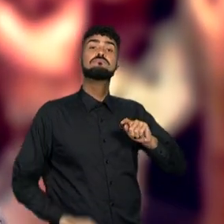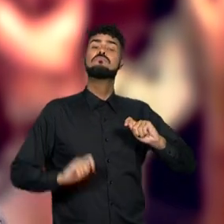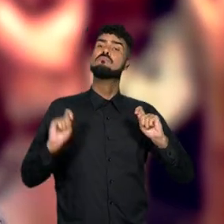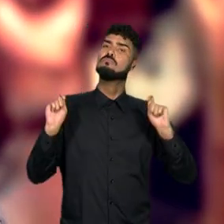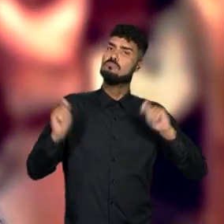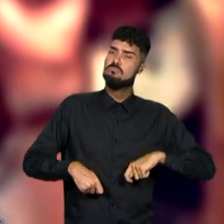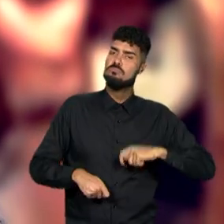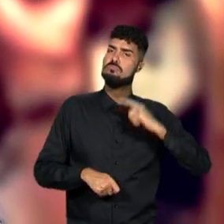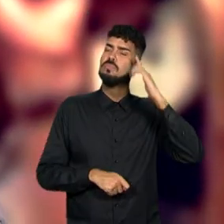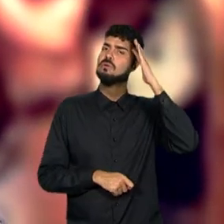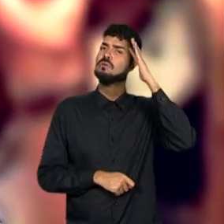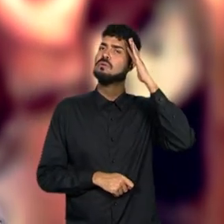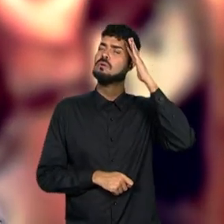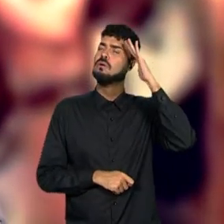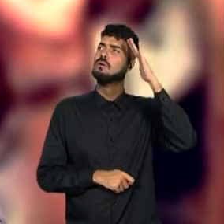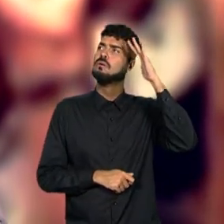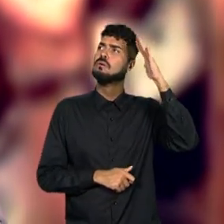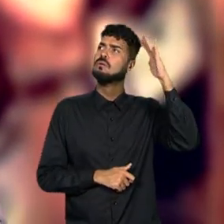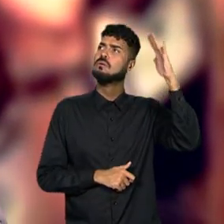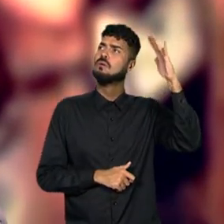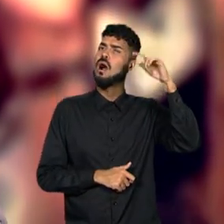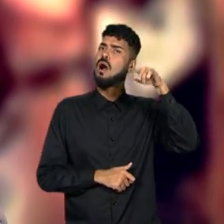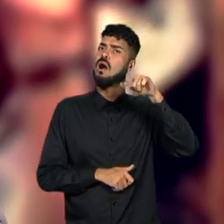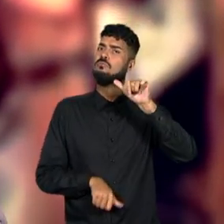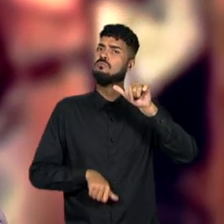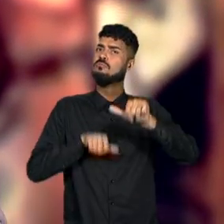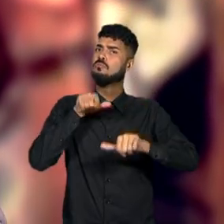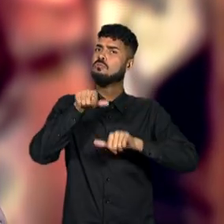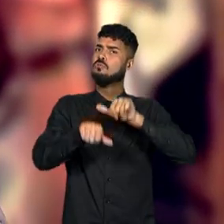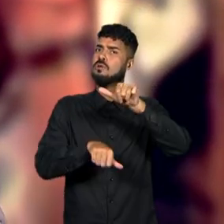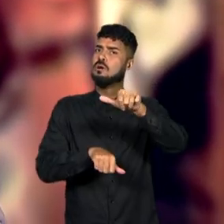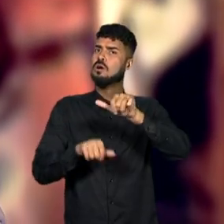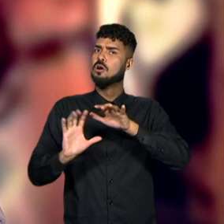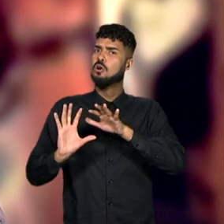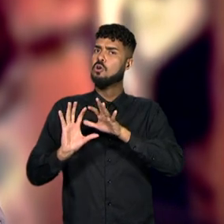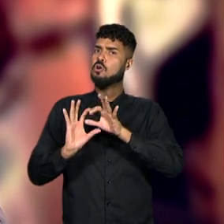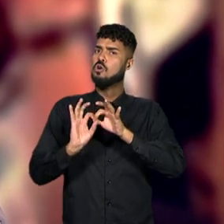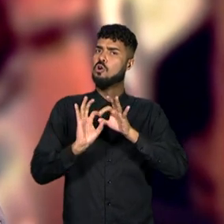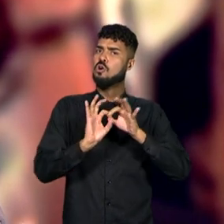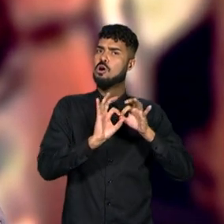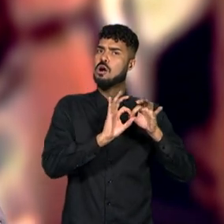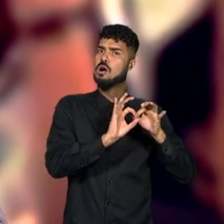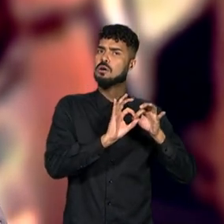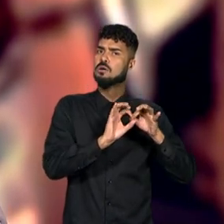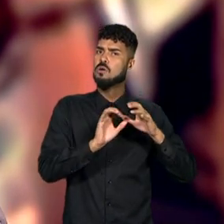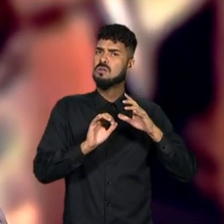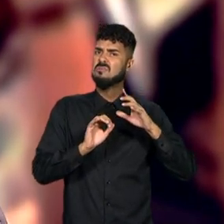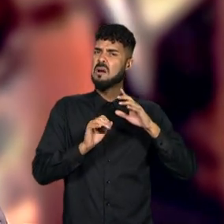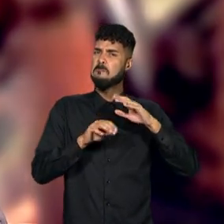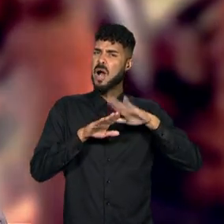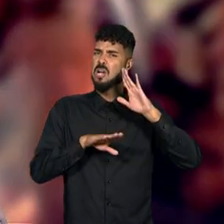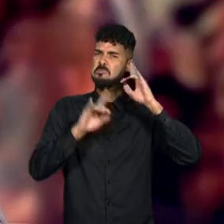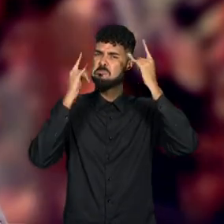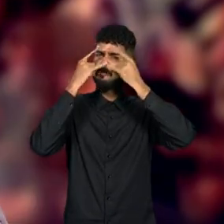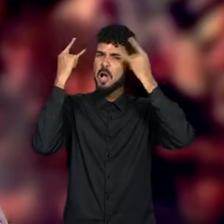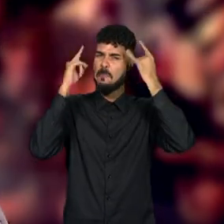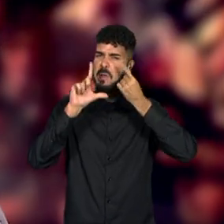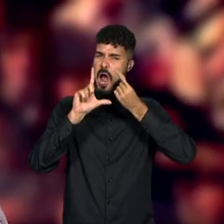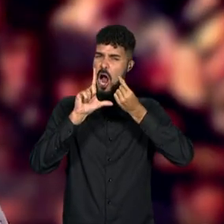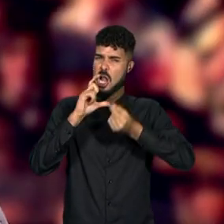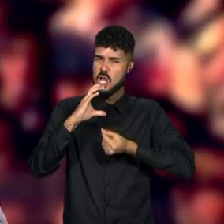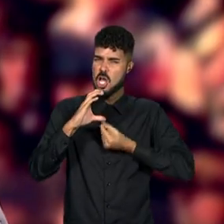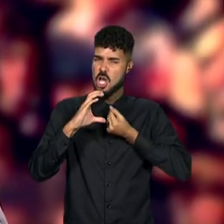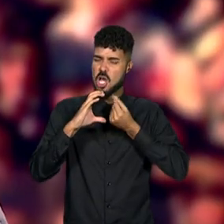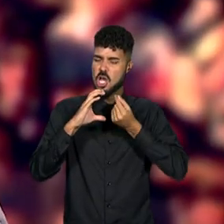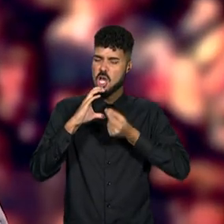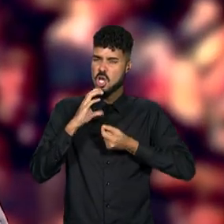podemos imaginar mudanças nesse contexto tão capitalista, no sentido de que